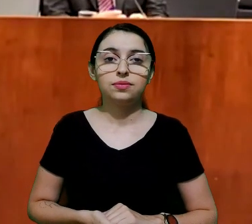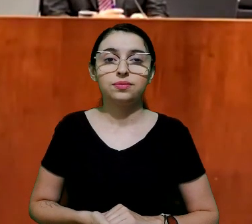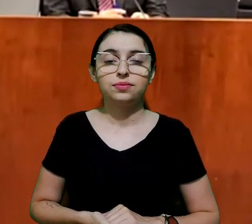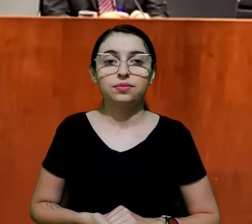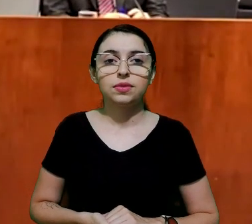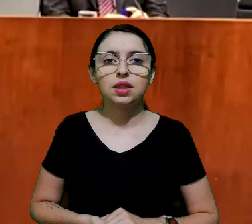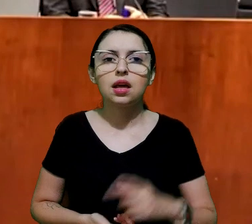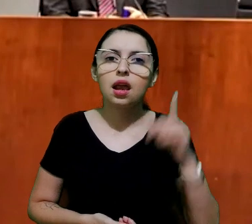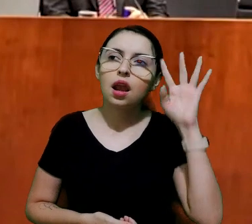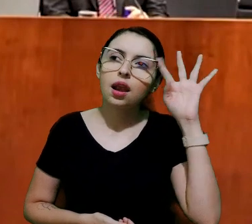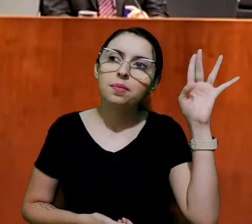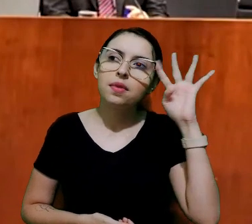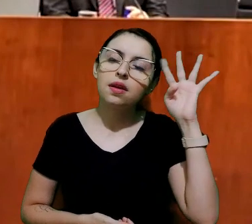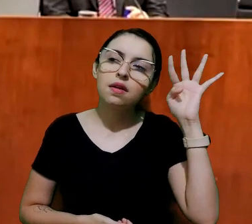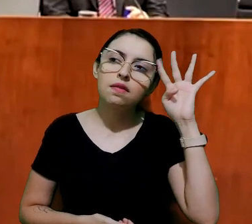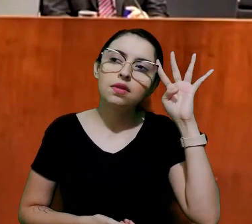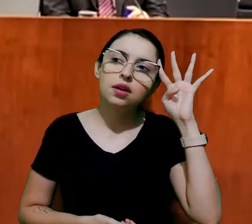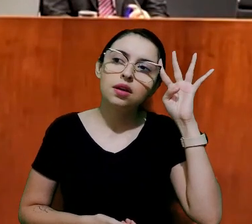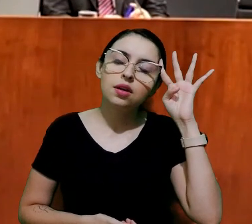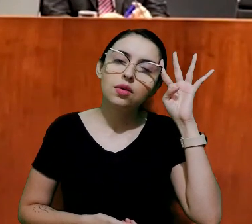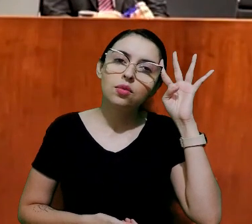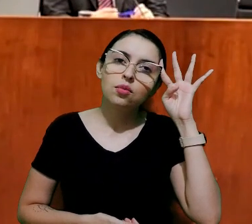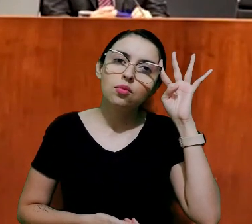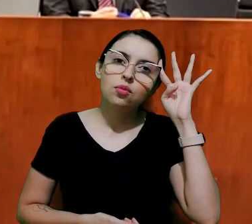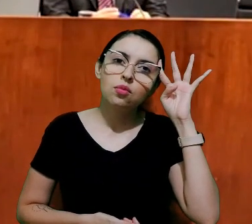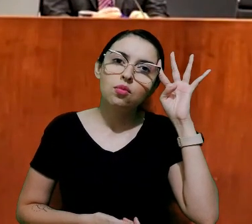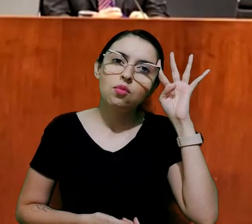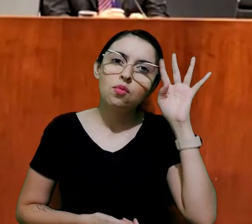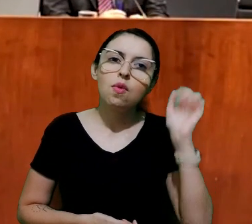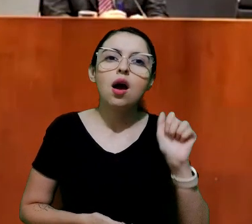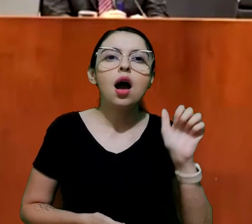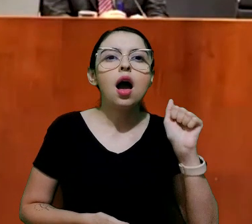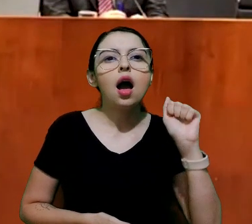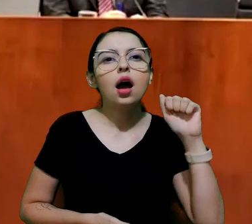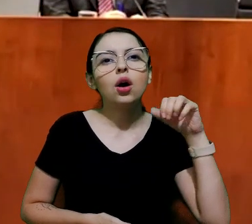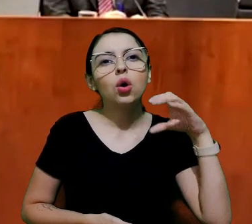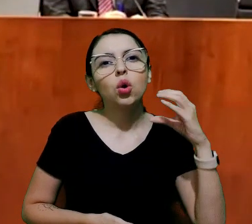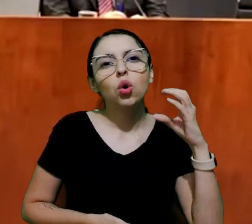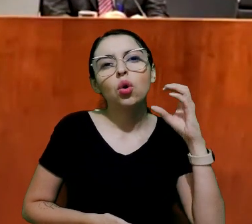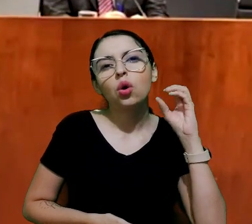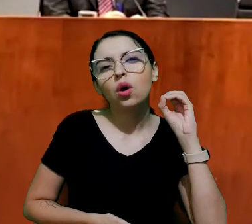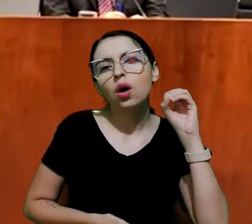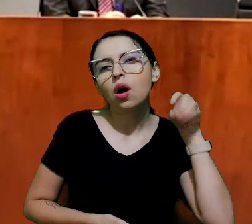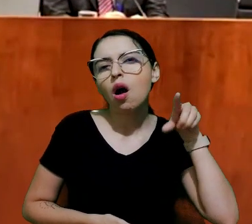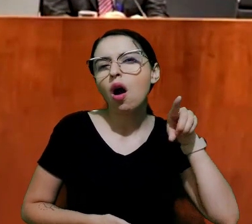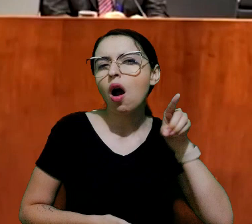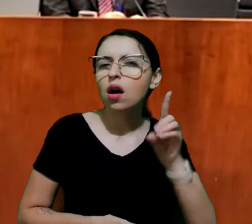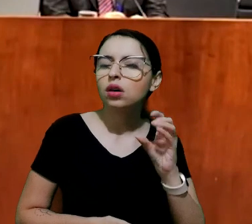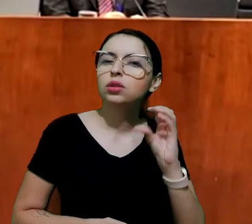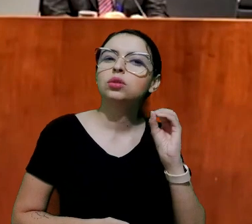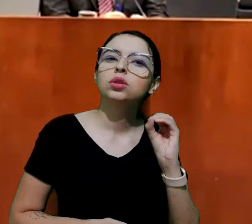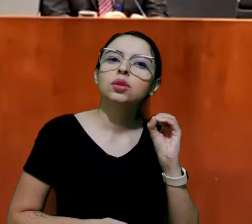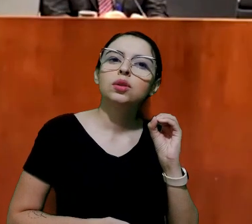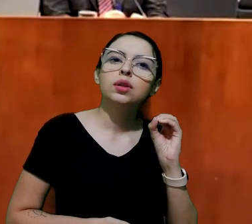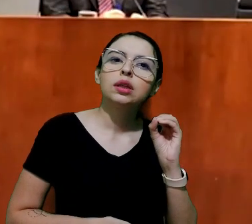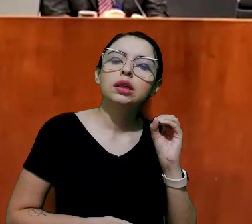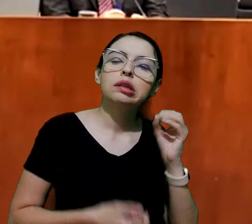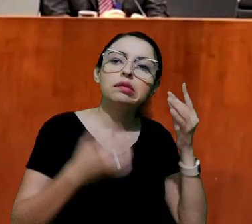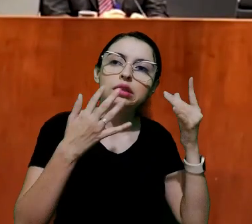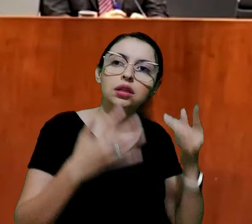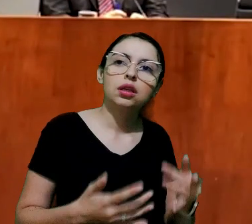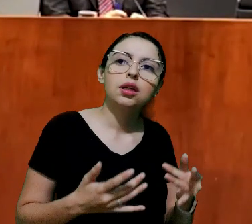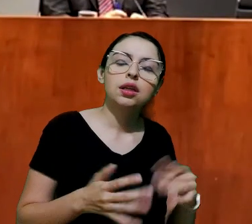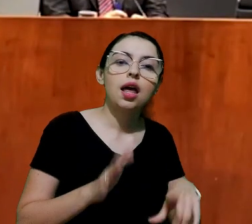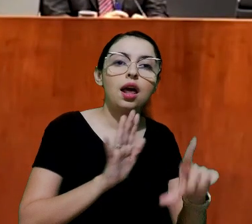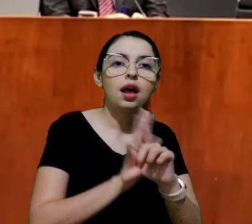eu lembrava que um acordo, muitos anos atrás, o relator no primeiro ataque dizia a interpretação da lei não pode gerar